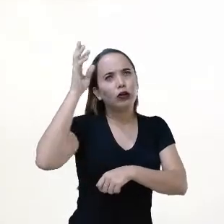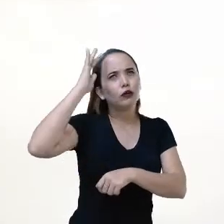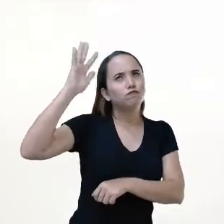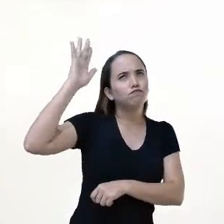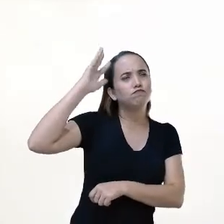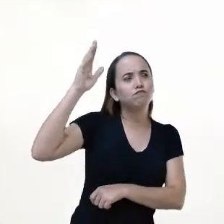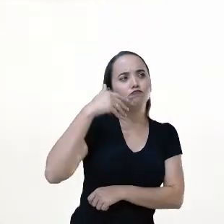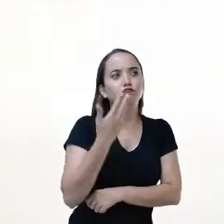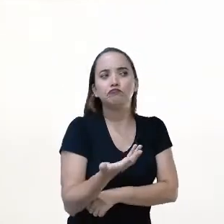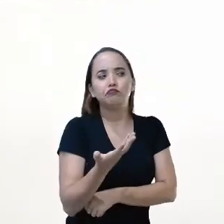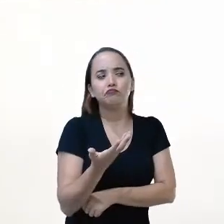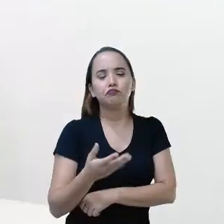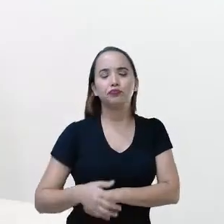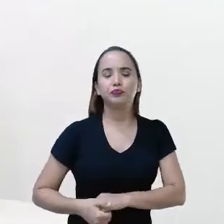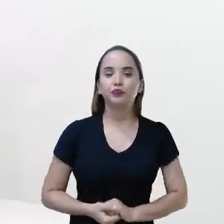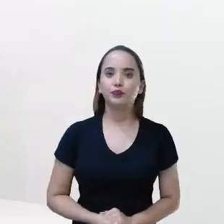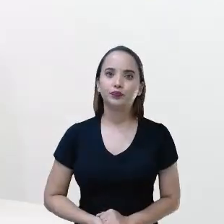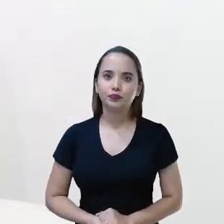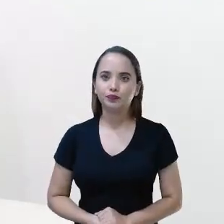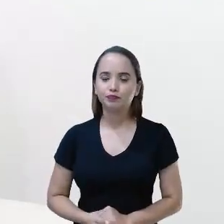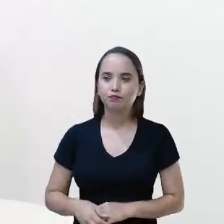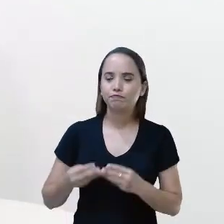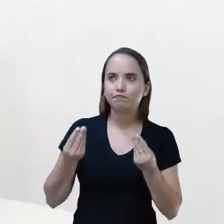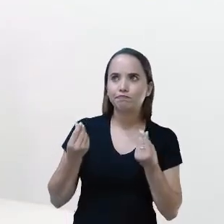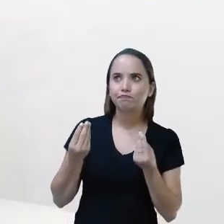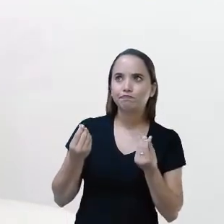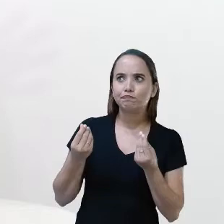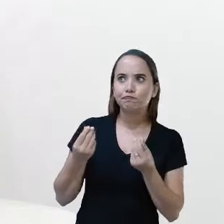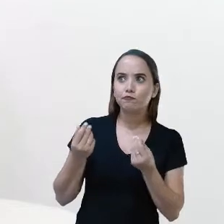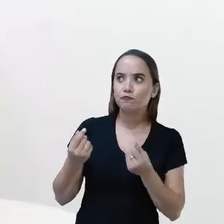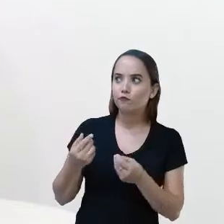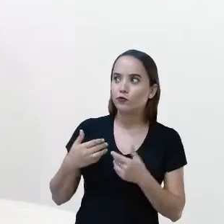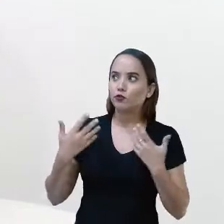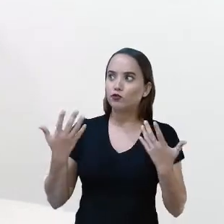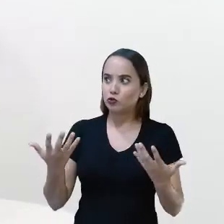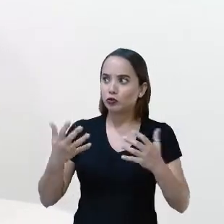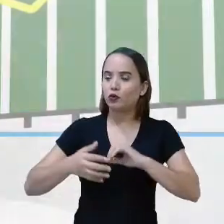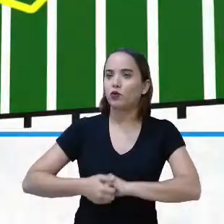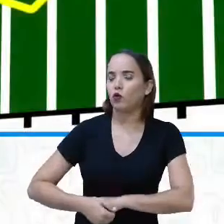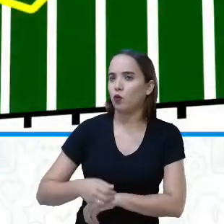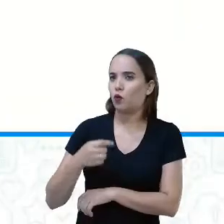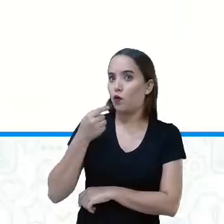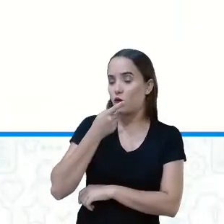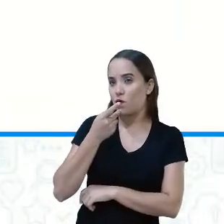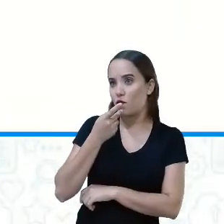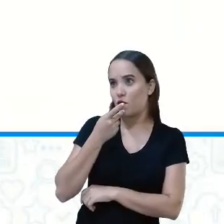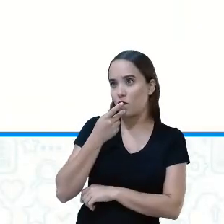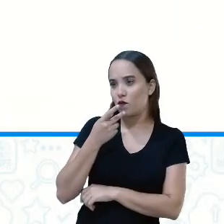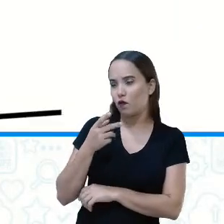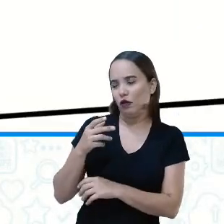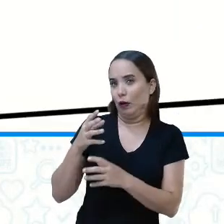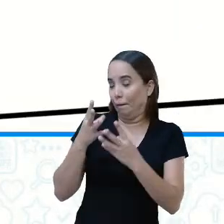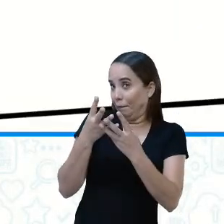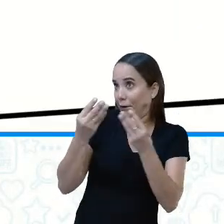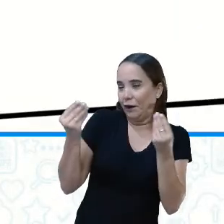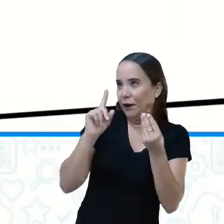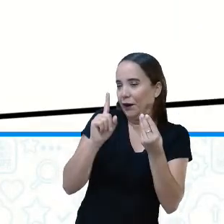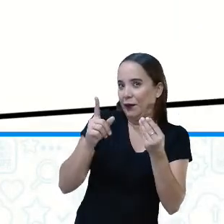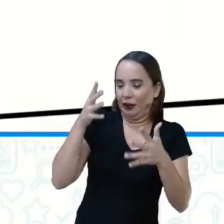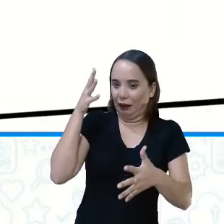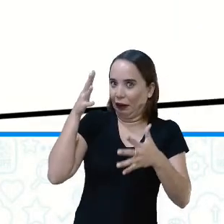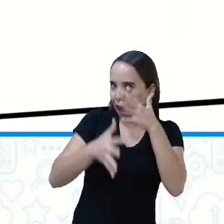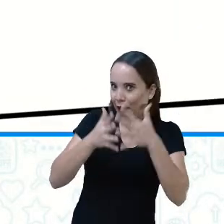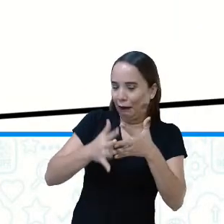os gráficos? Aqui veio na mente, eu não vou falar não, porque senão eu vou atrapalhar a sua aula, tá certo? Mas